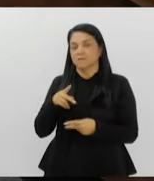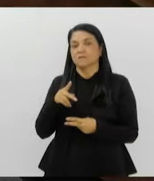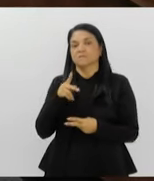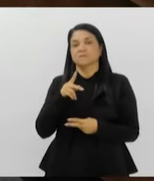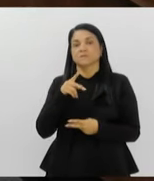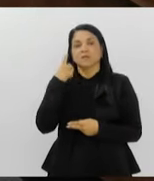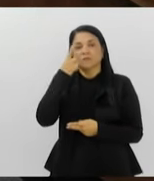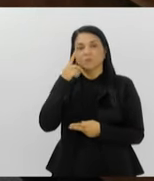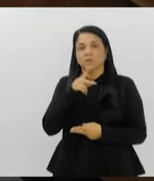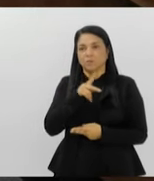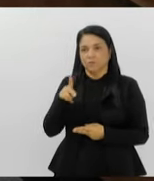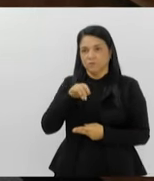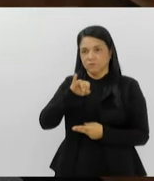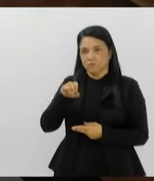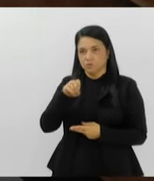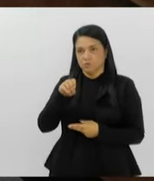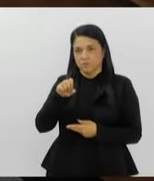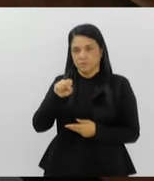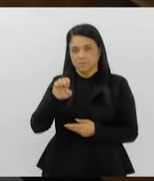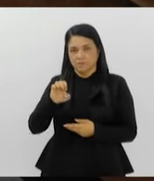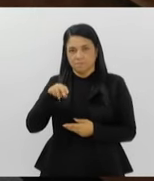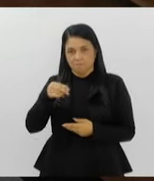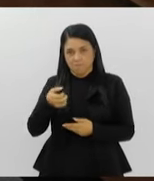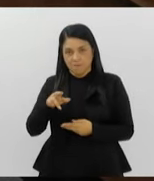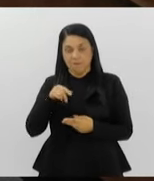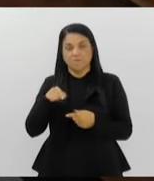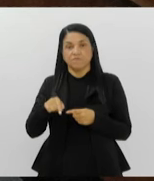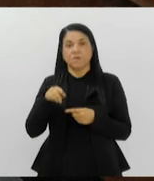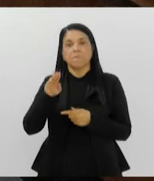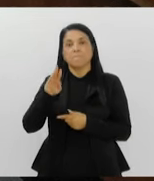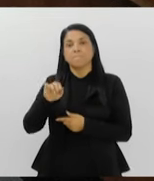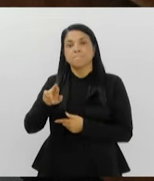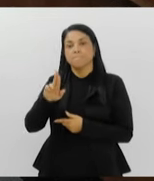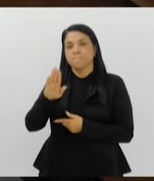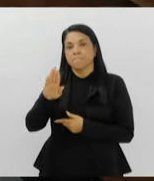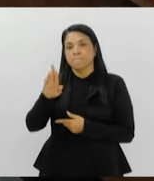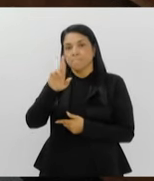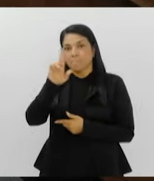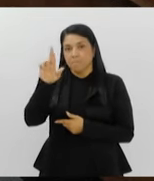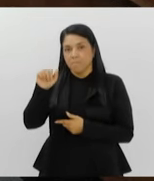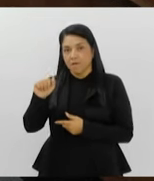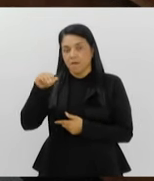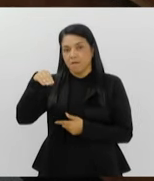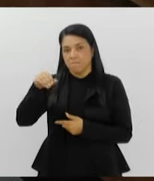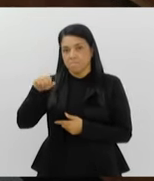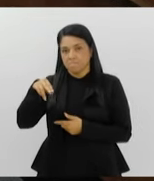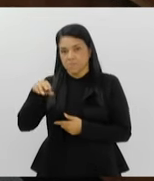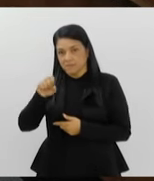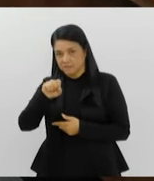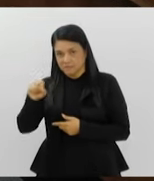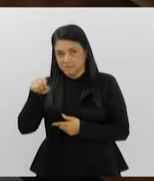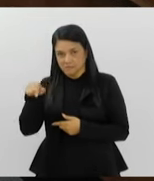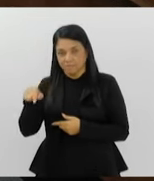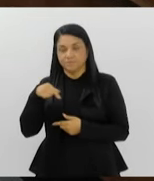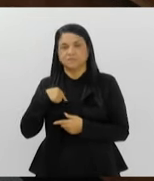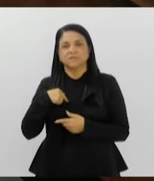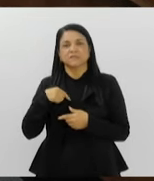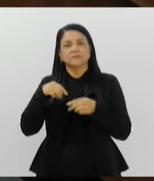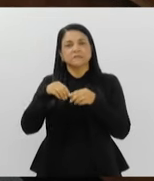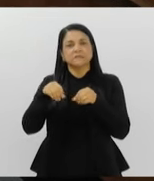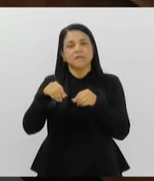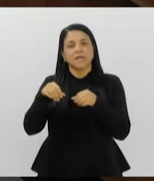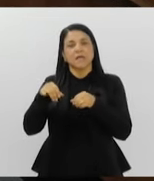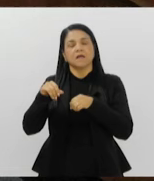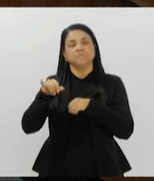Josemar, foi em Barra Mansa, numa terra da então siderúrgica